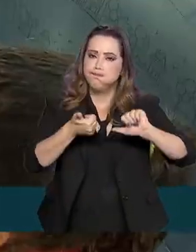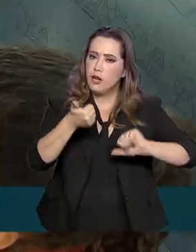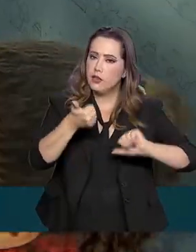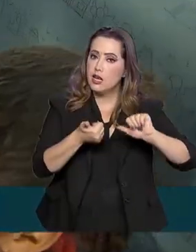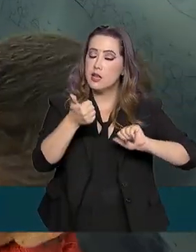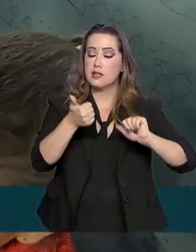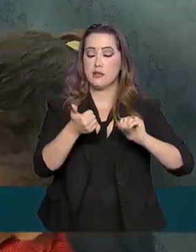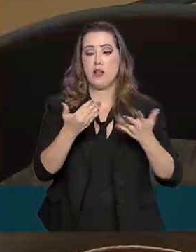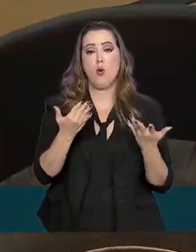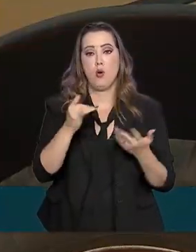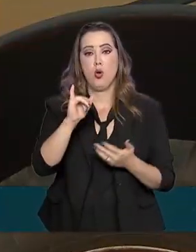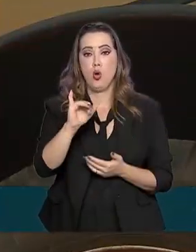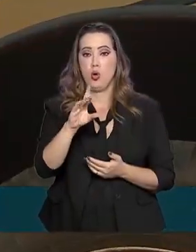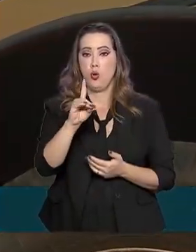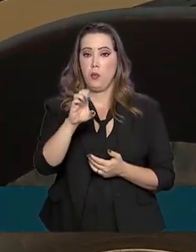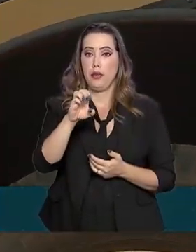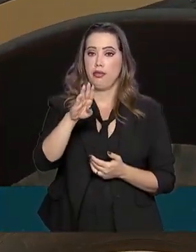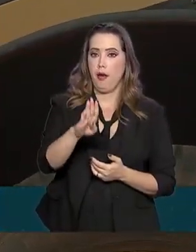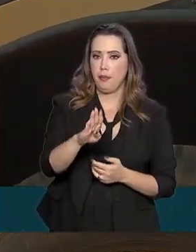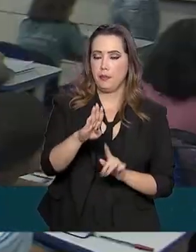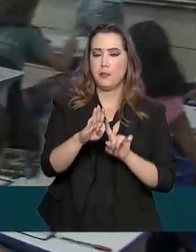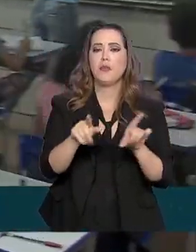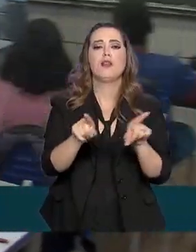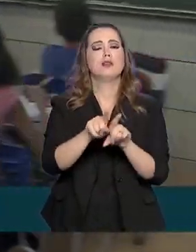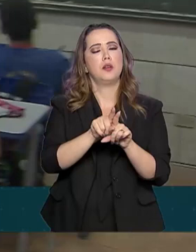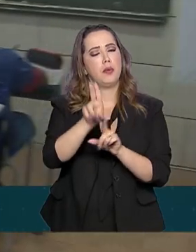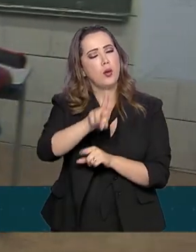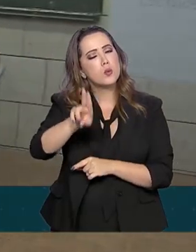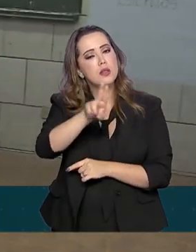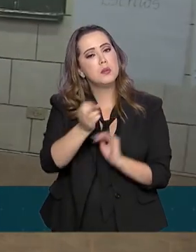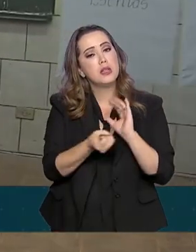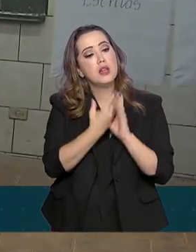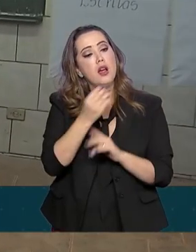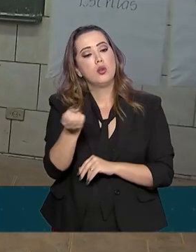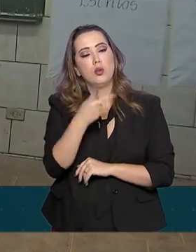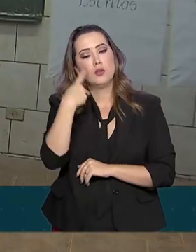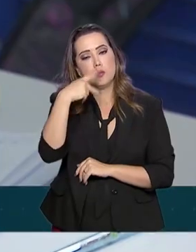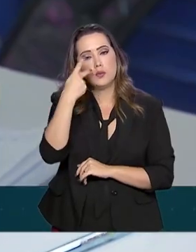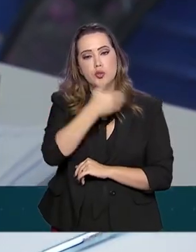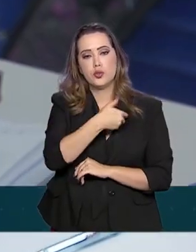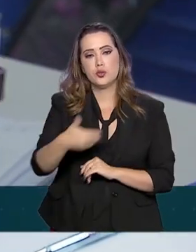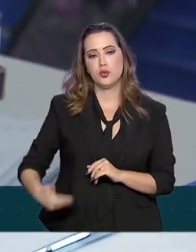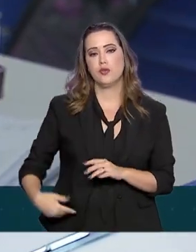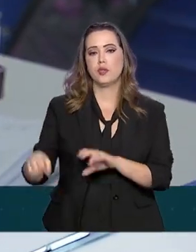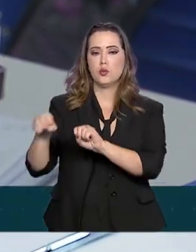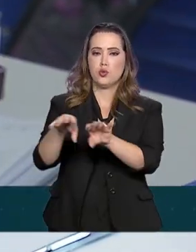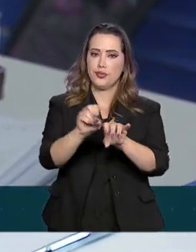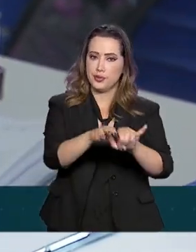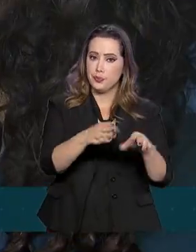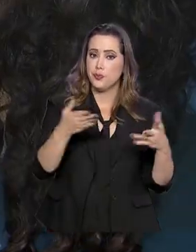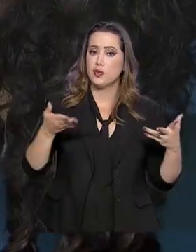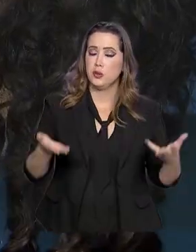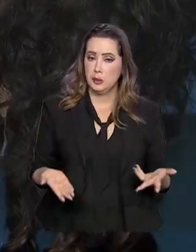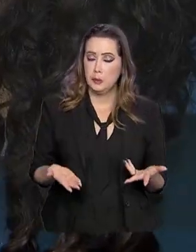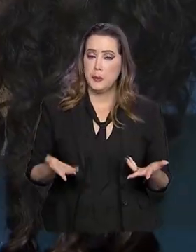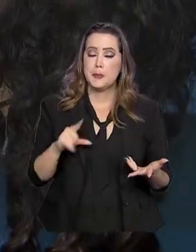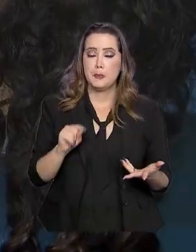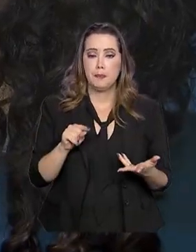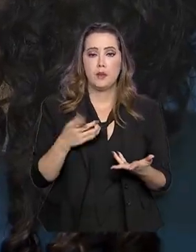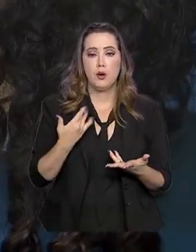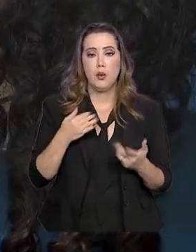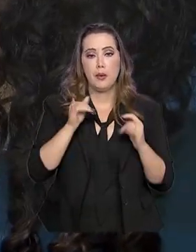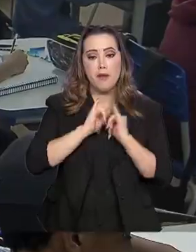Básica, o IDEB. Os dados são usados também para criar novas políticas públicas educacionais. Para